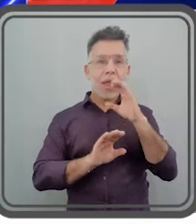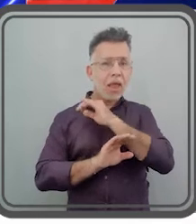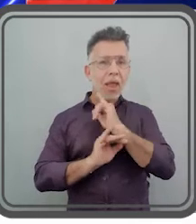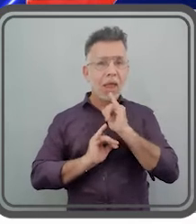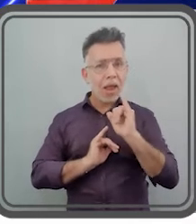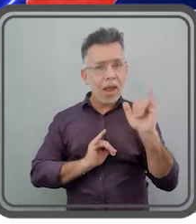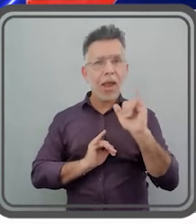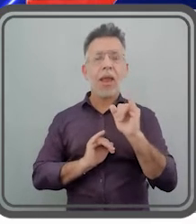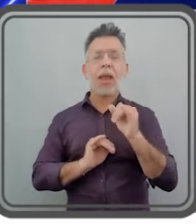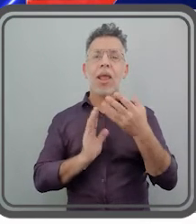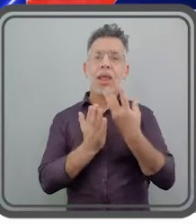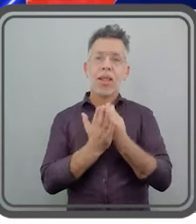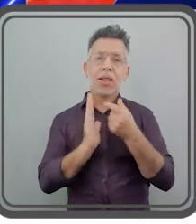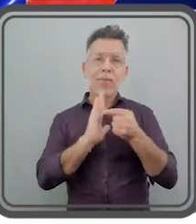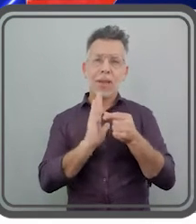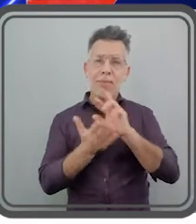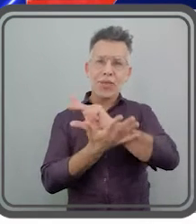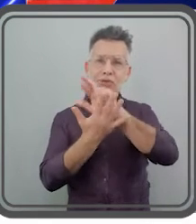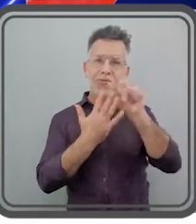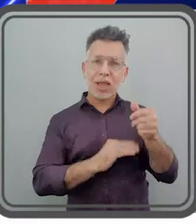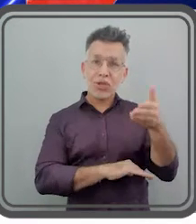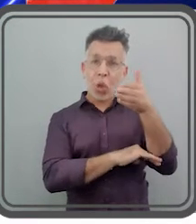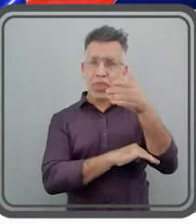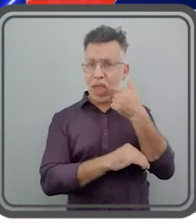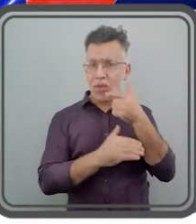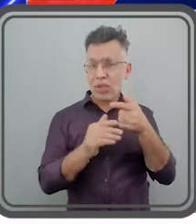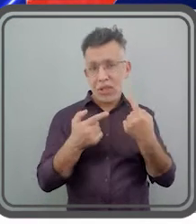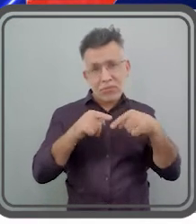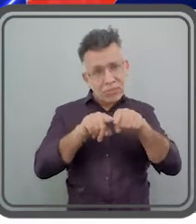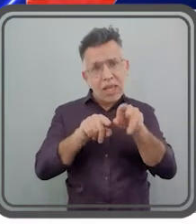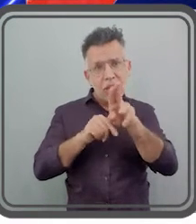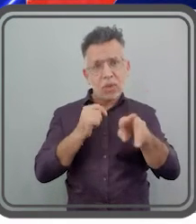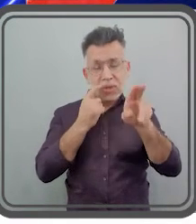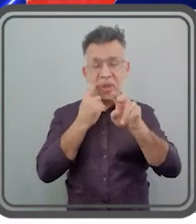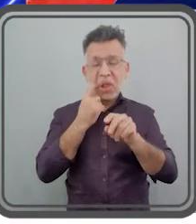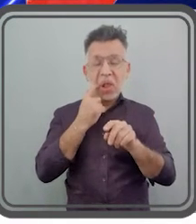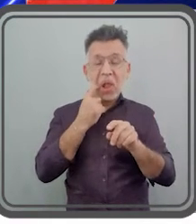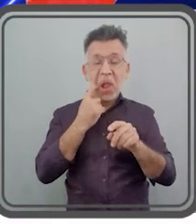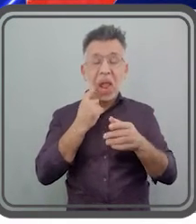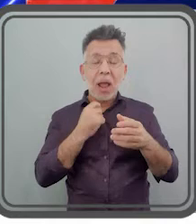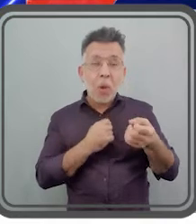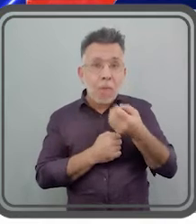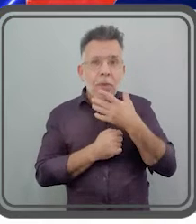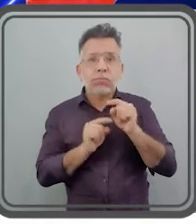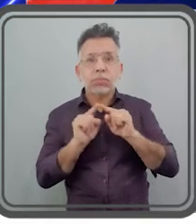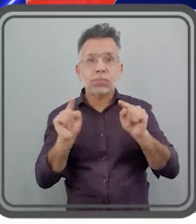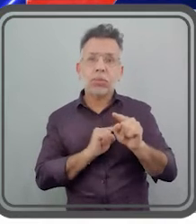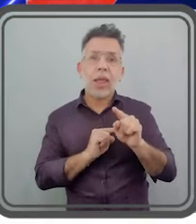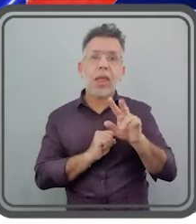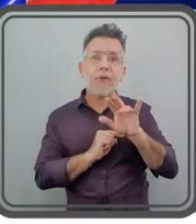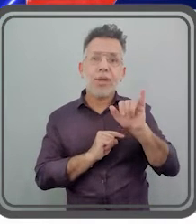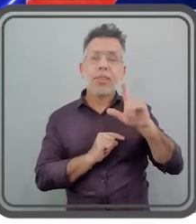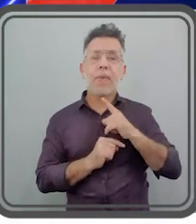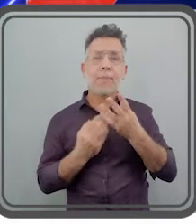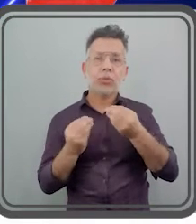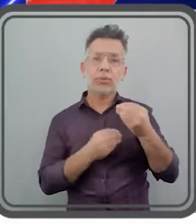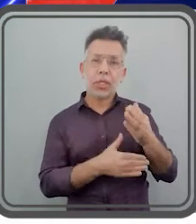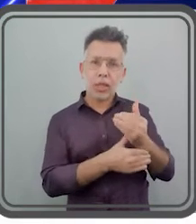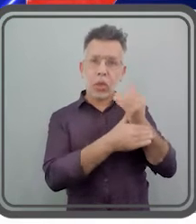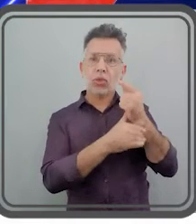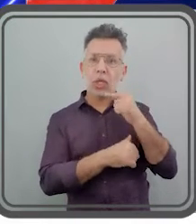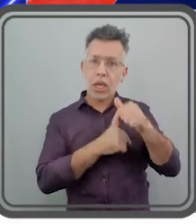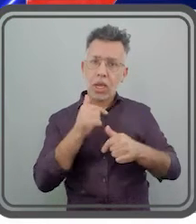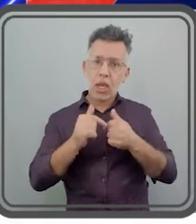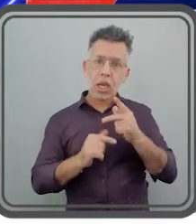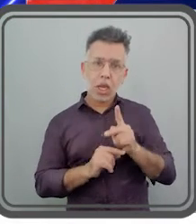está em sua testa esse software para diversos hotéis Independentes que queiram utilizar a grande vantagem que ela vai ter já muita tecnologia e